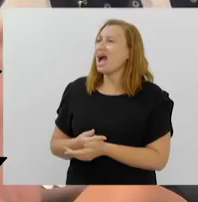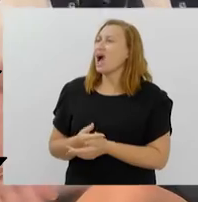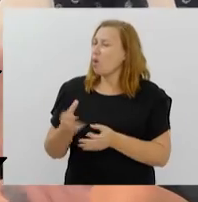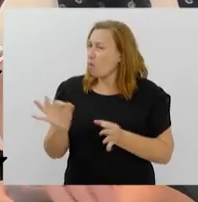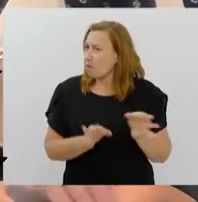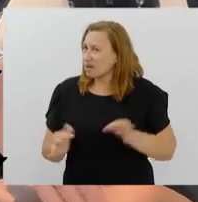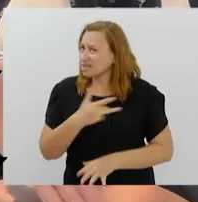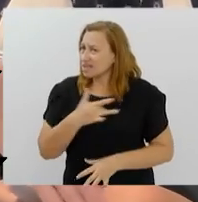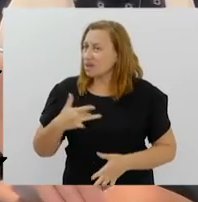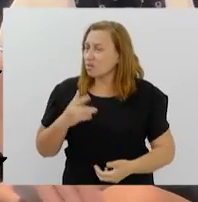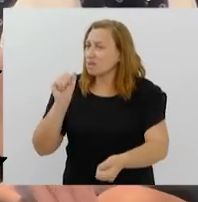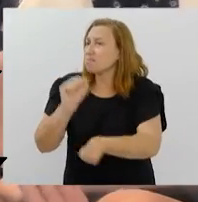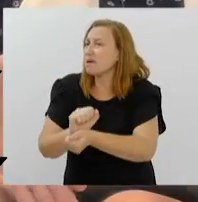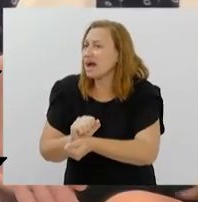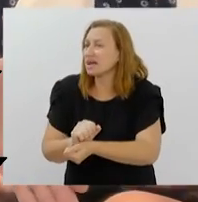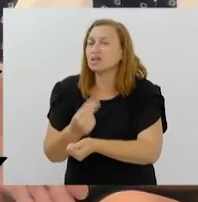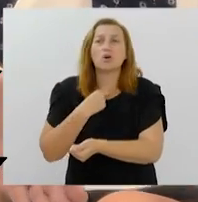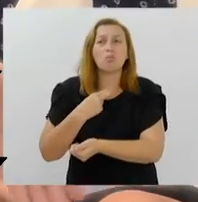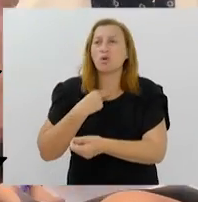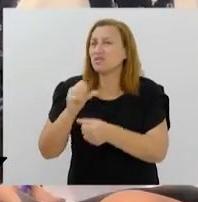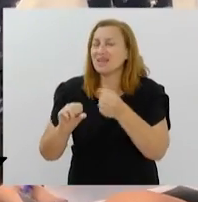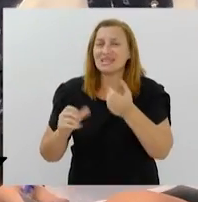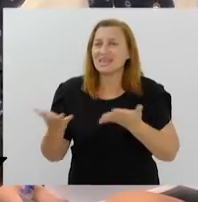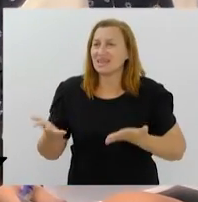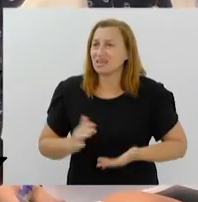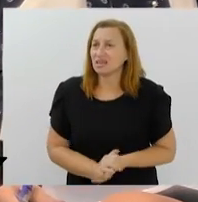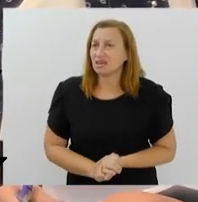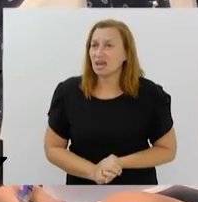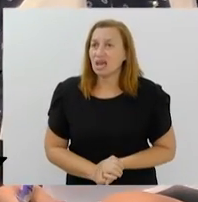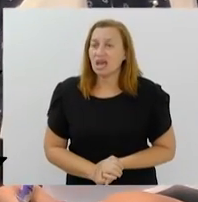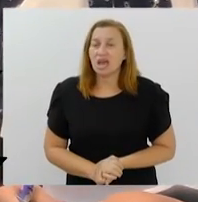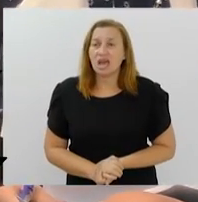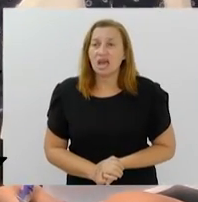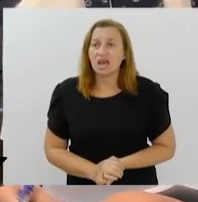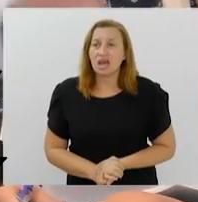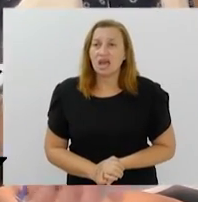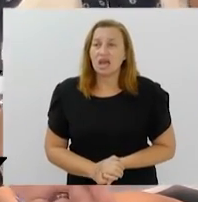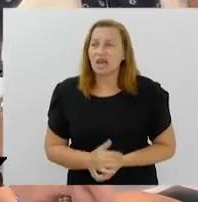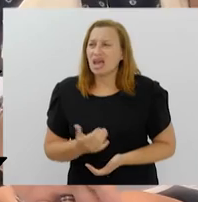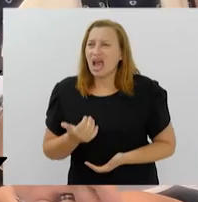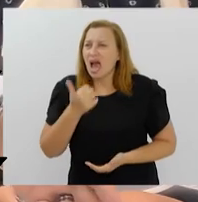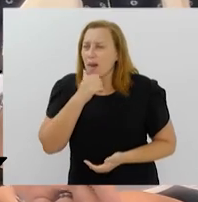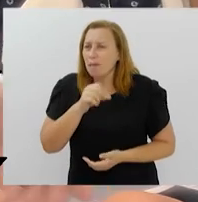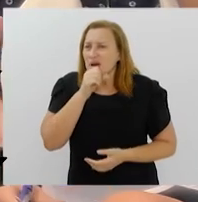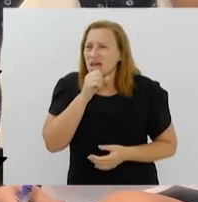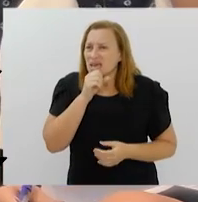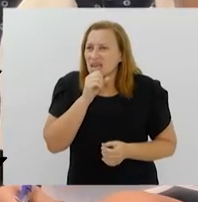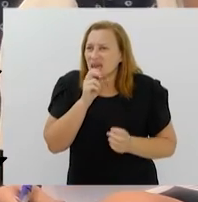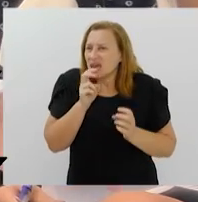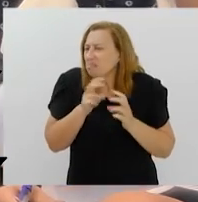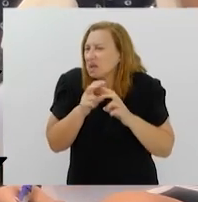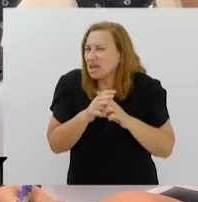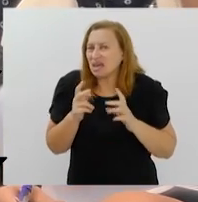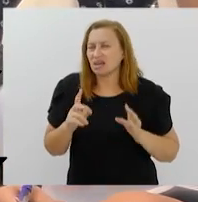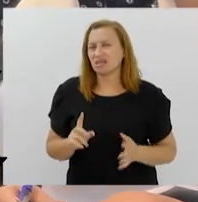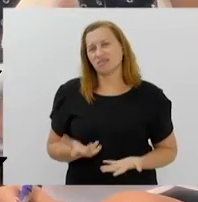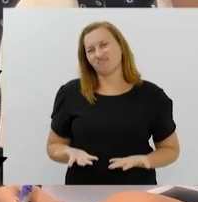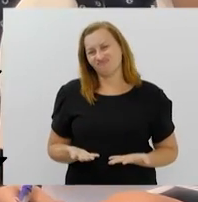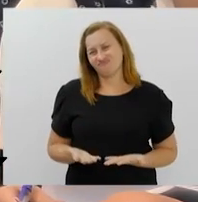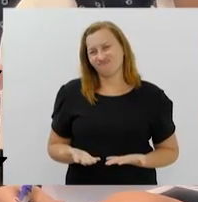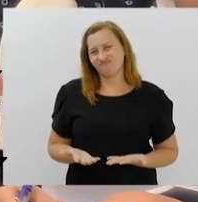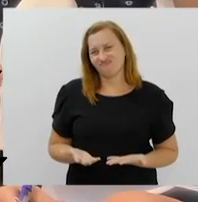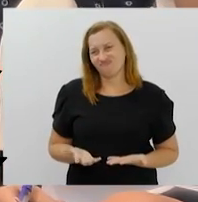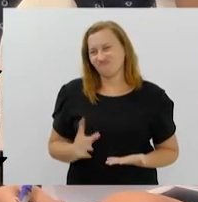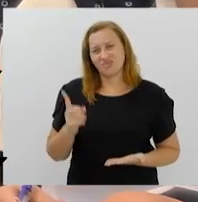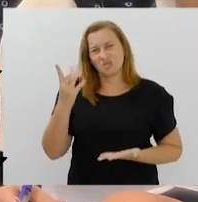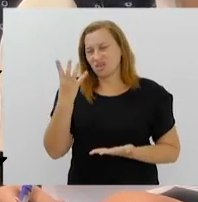da Unimed da chama que é mãe de manifestação que ela quer fazer barraco É surreal isso